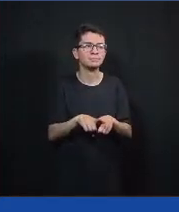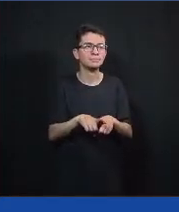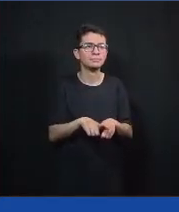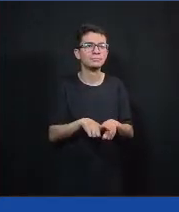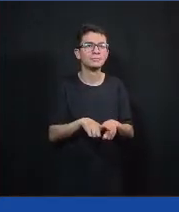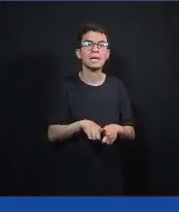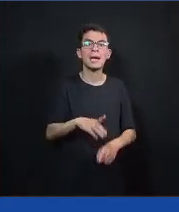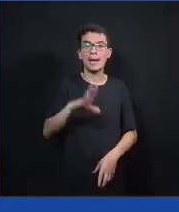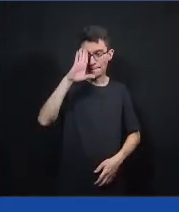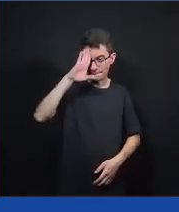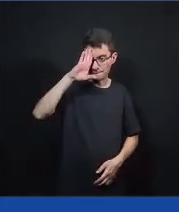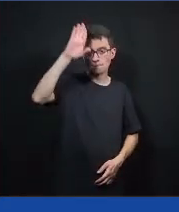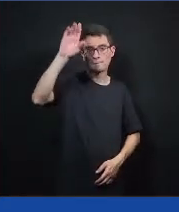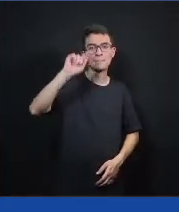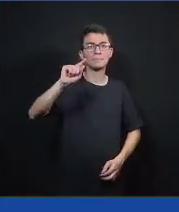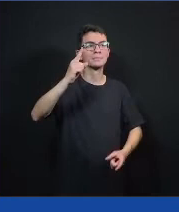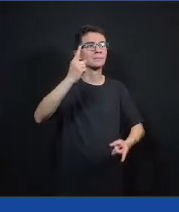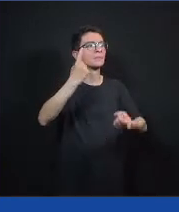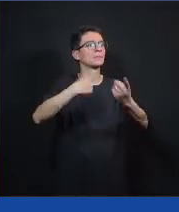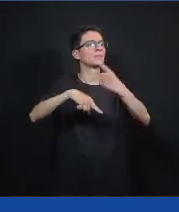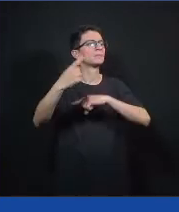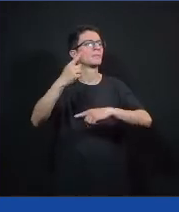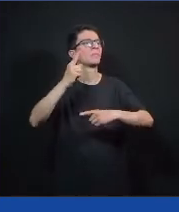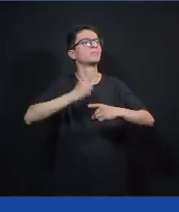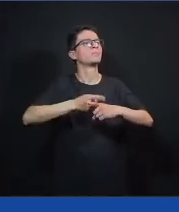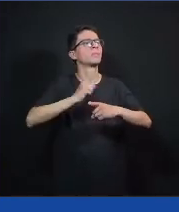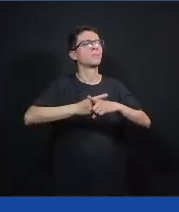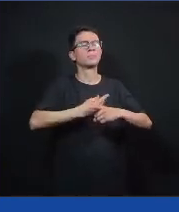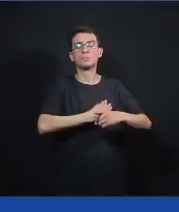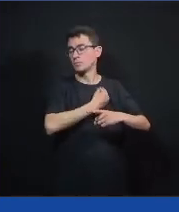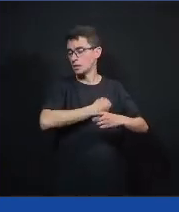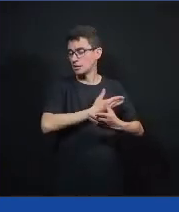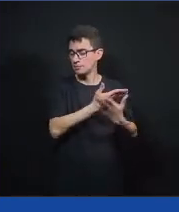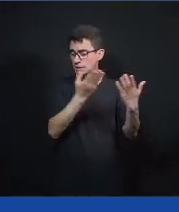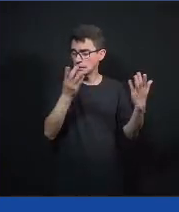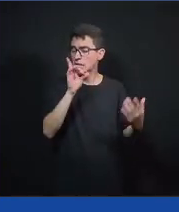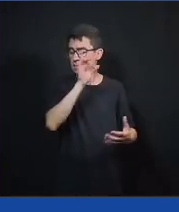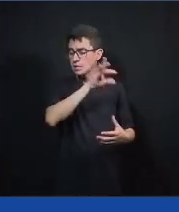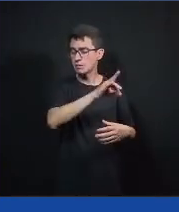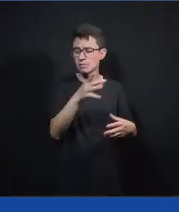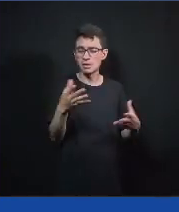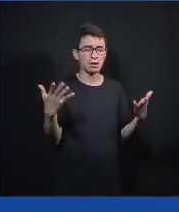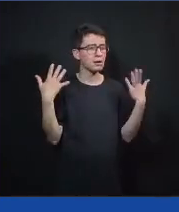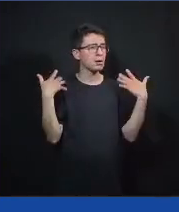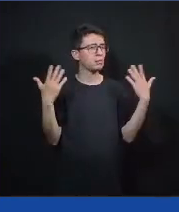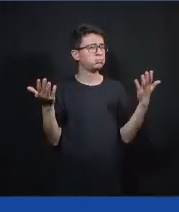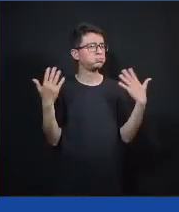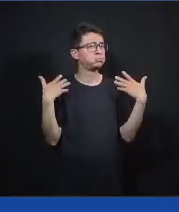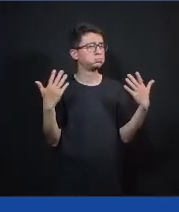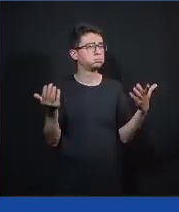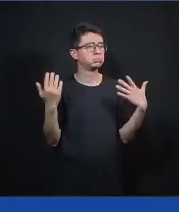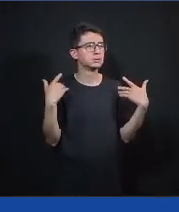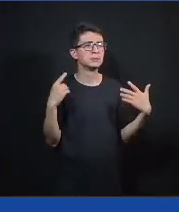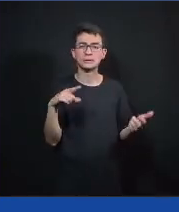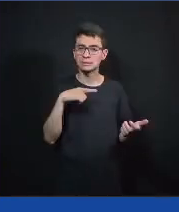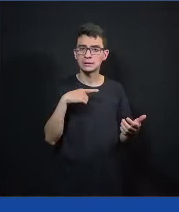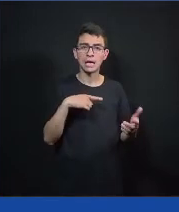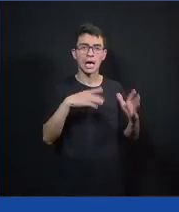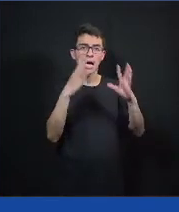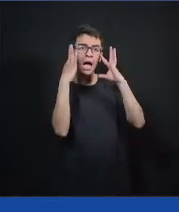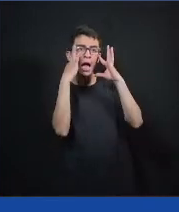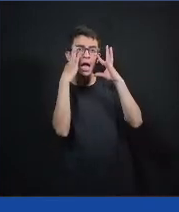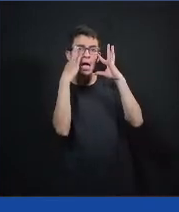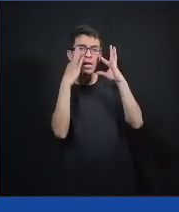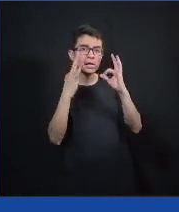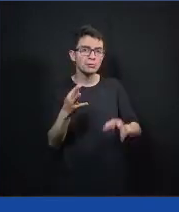sucesso de nossa democracia é a presença de vocês todos aqui nessa tarde quente para ouvir sobre eleições e